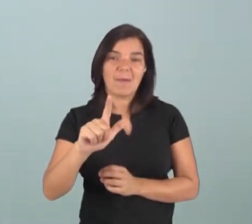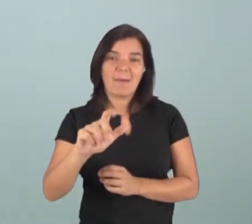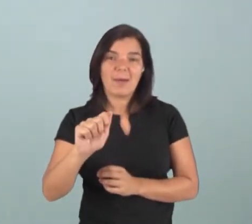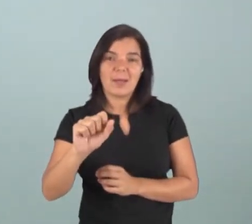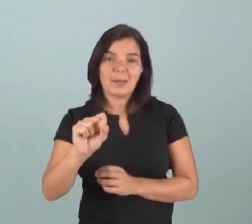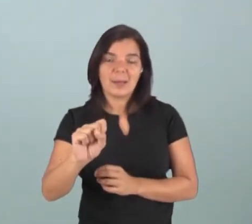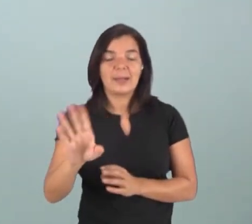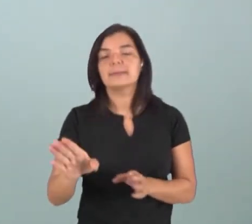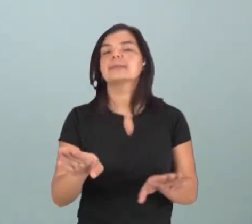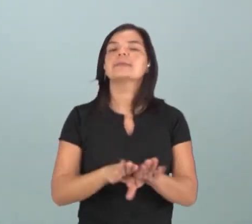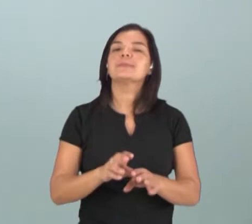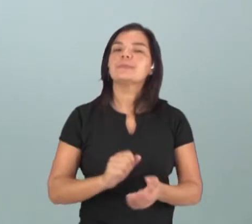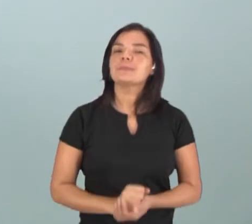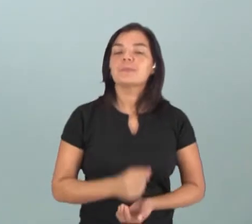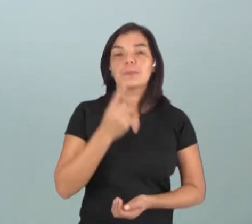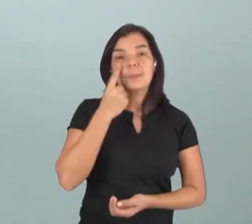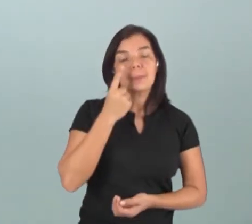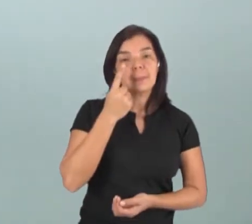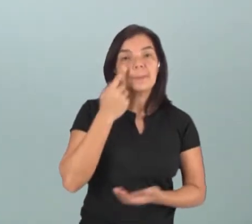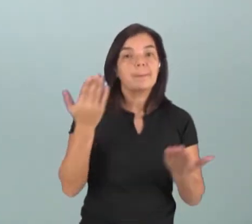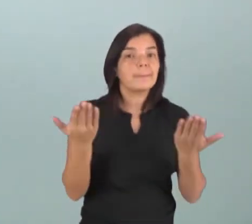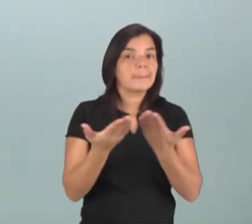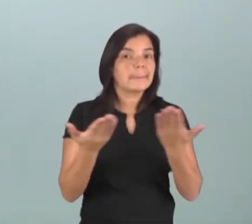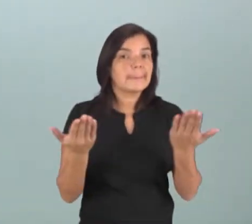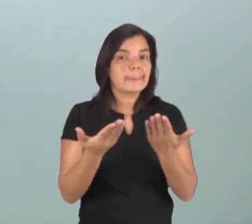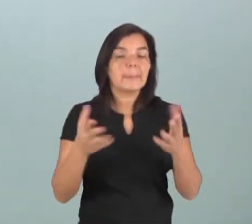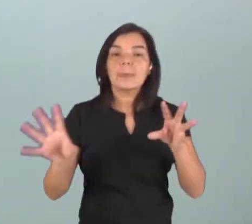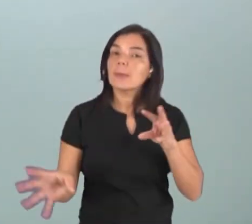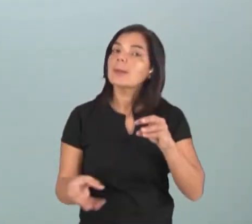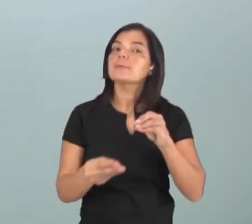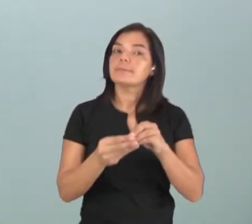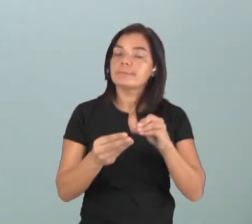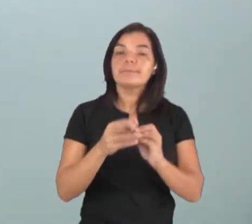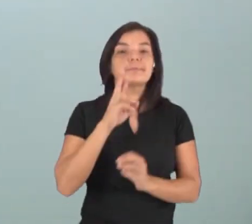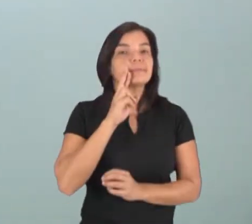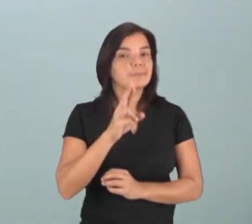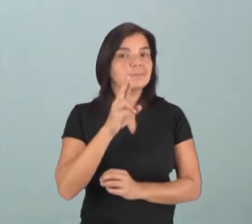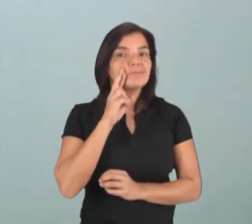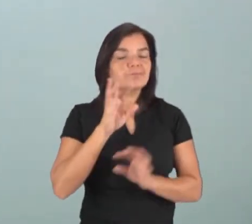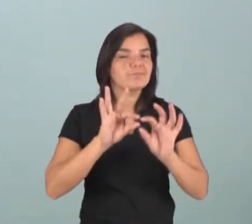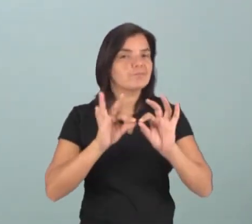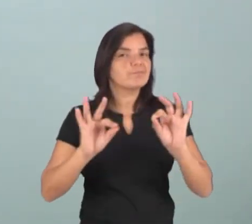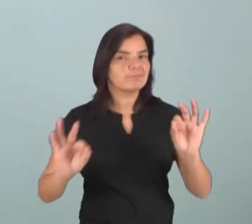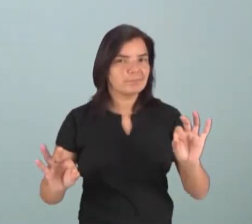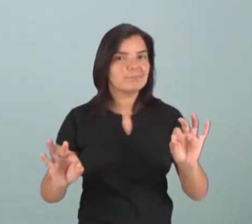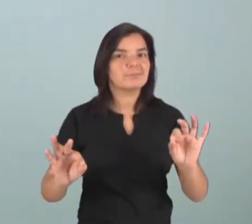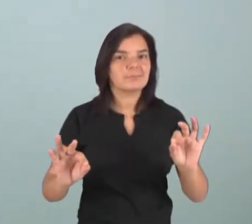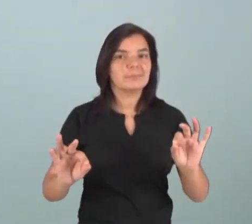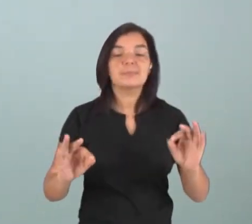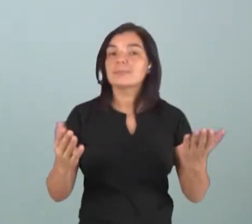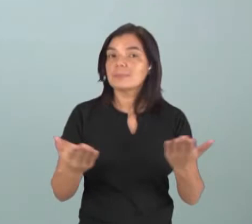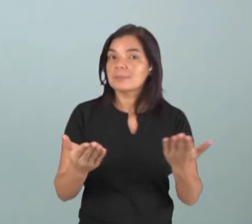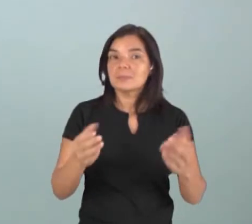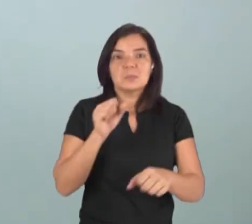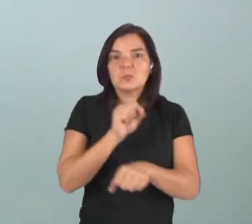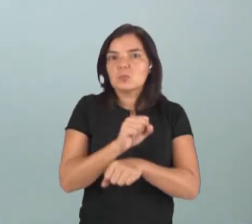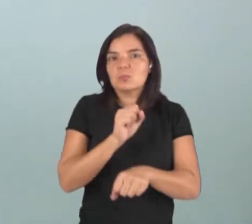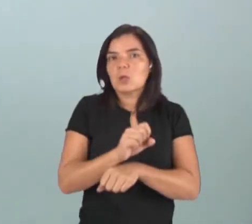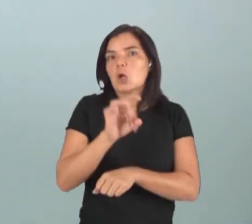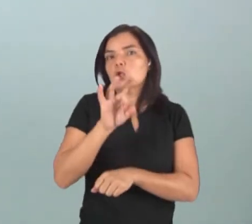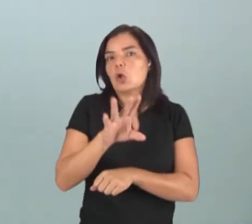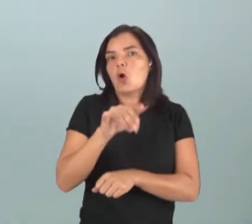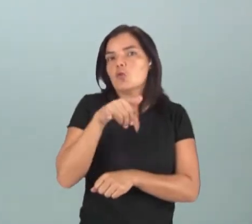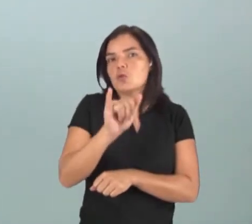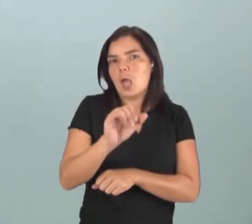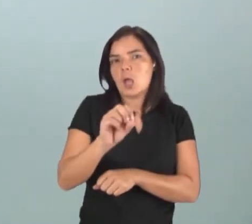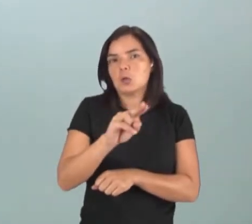ou não, ok? Então observem que agora a gente complementou essa resposta, a gente esticou mais ela, né? Eu não parei só no yes,